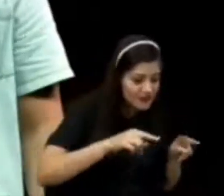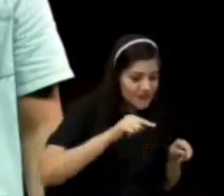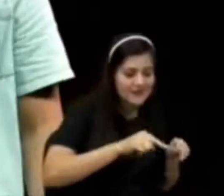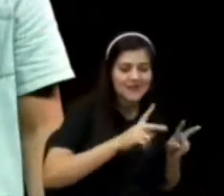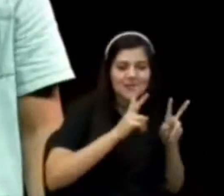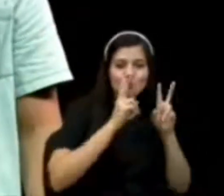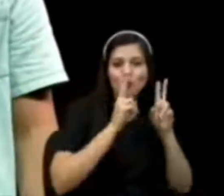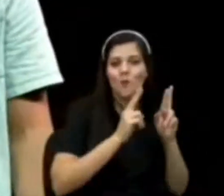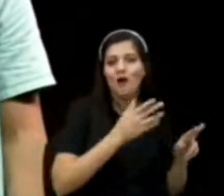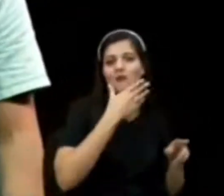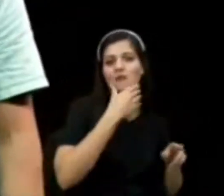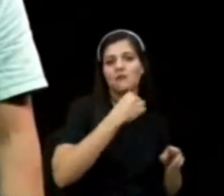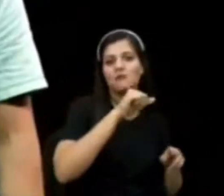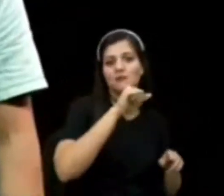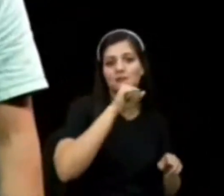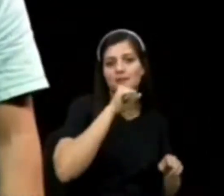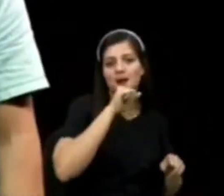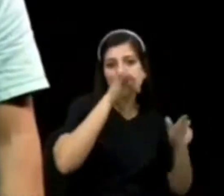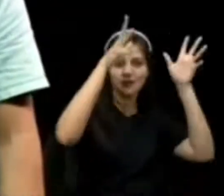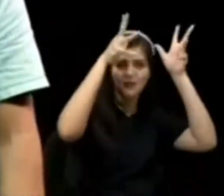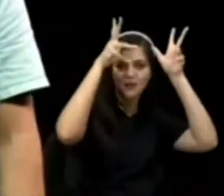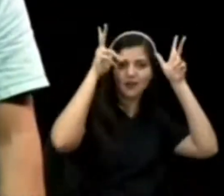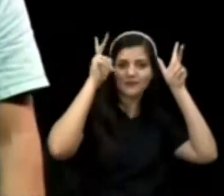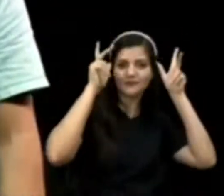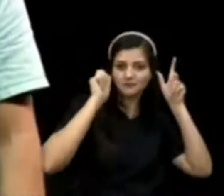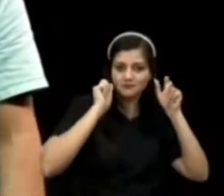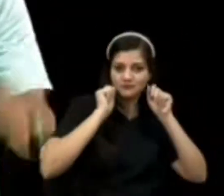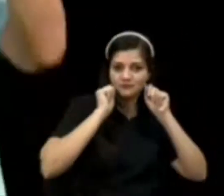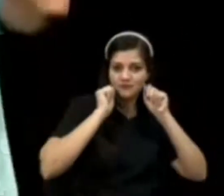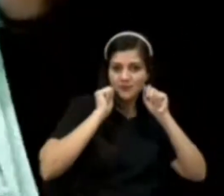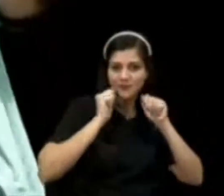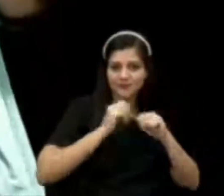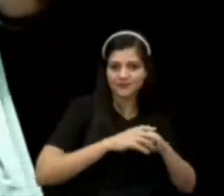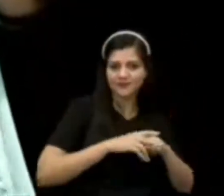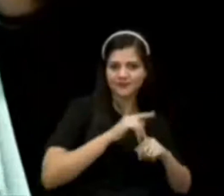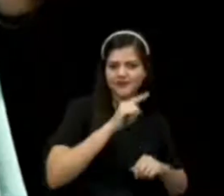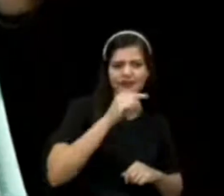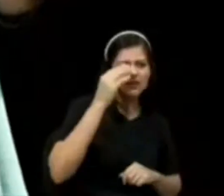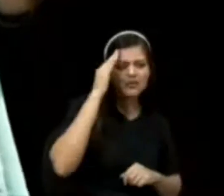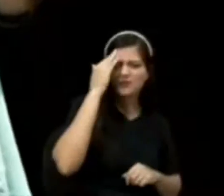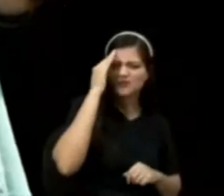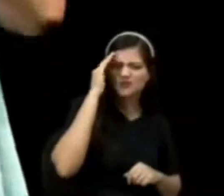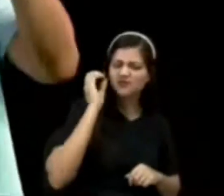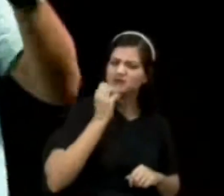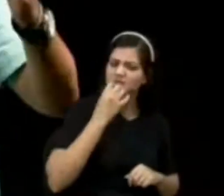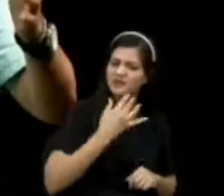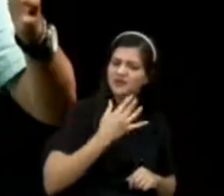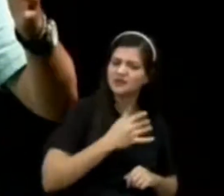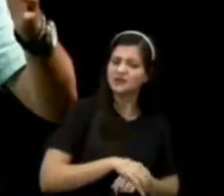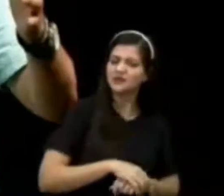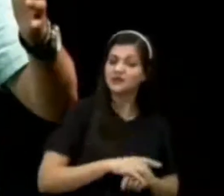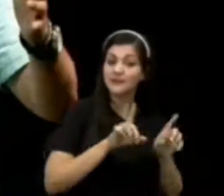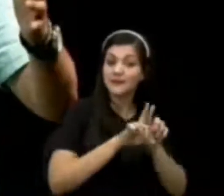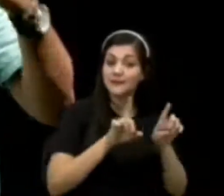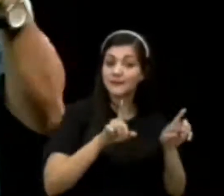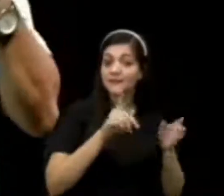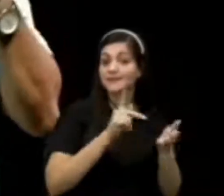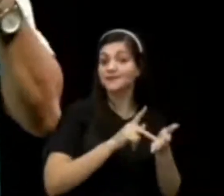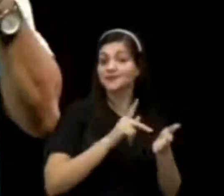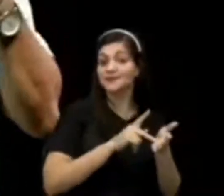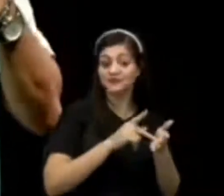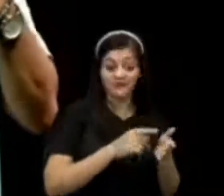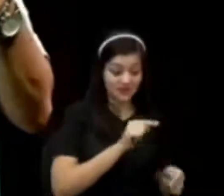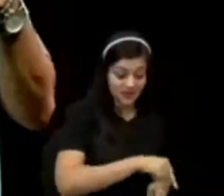dele, a foto do pai dele. E ele não entende bem isso, né? Mas na verdade era